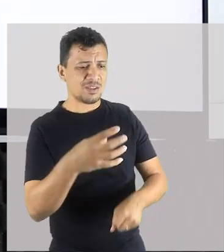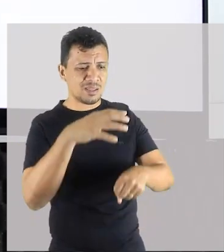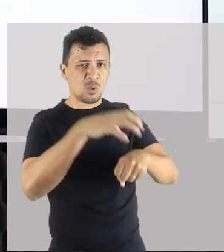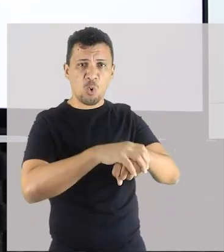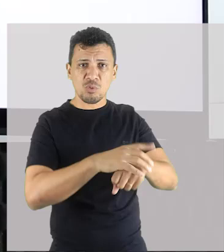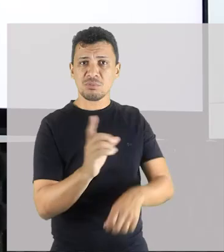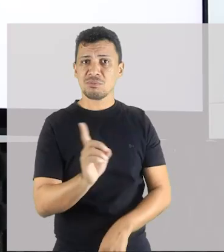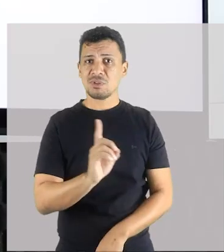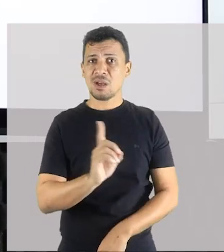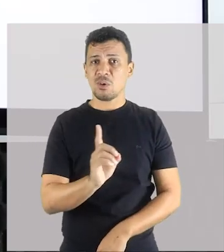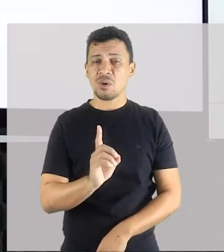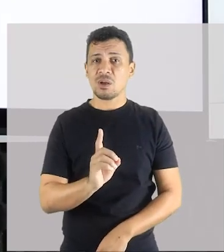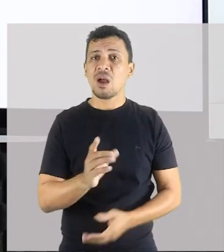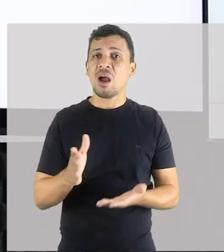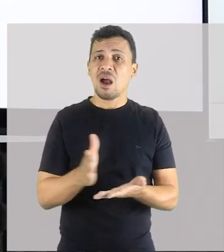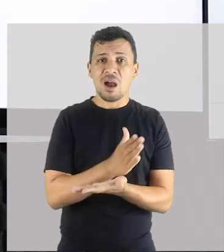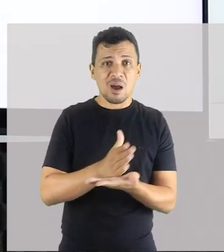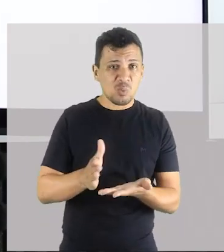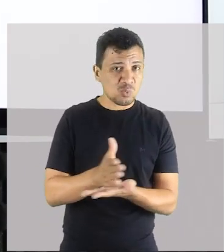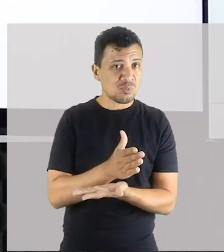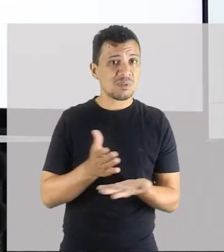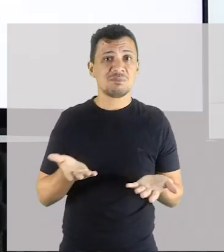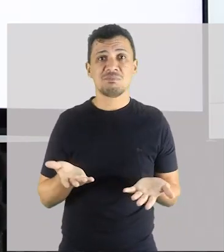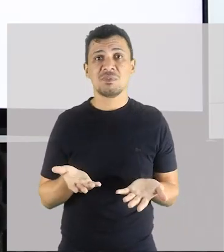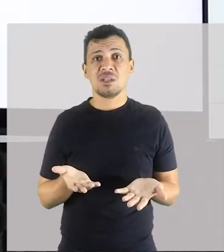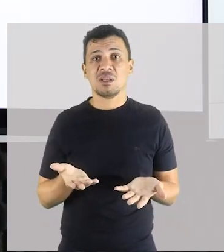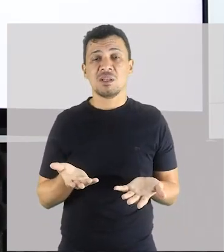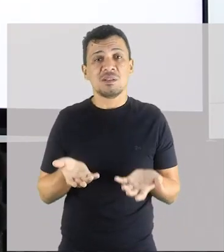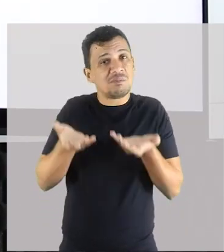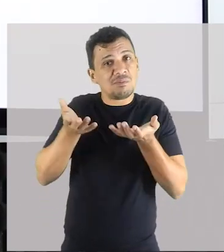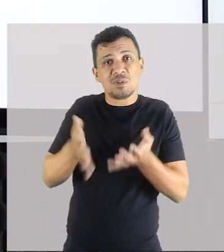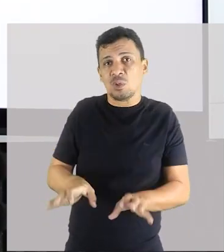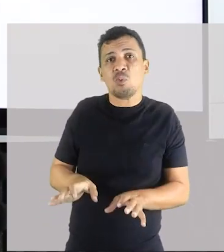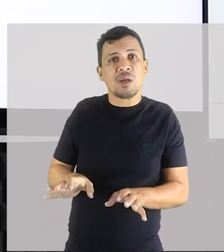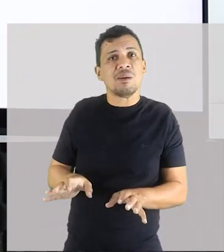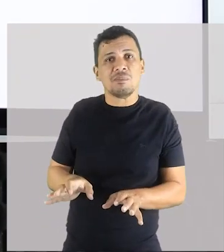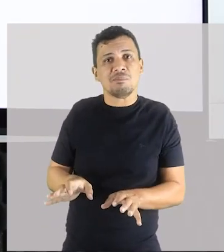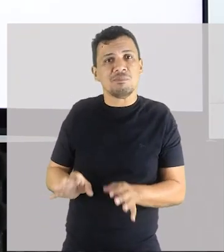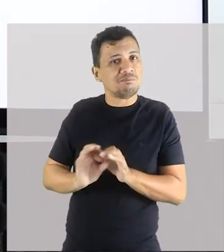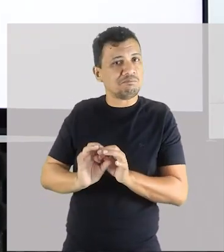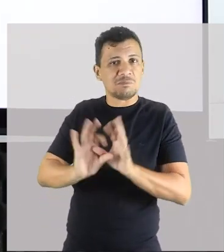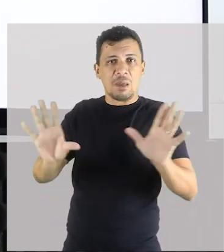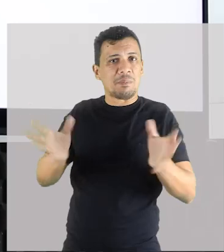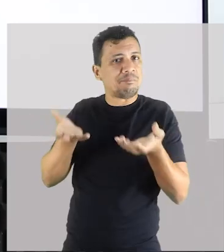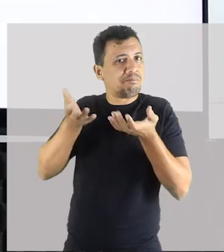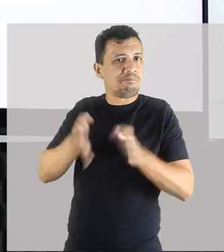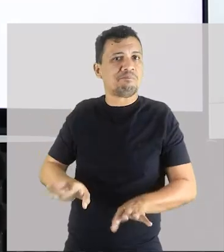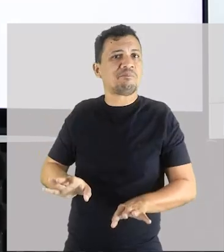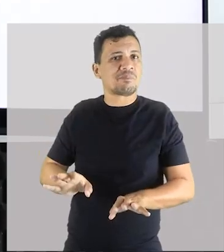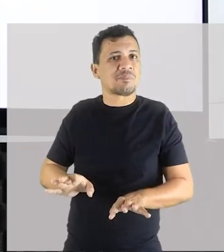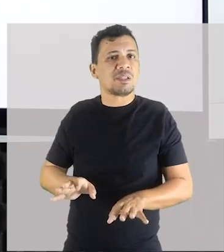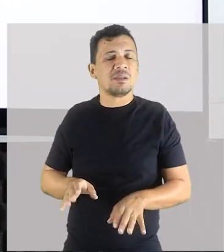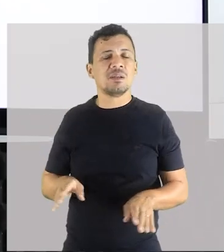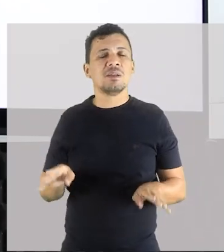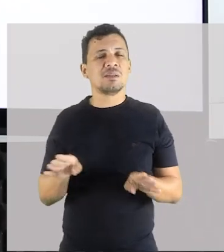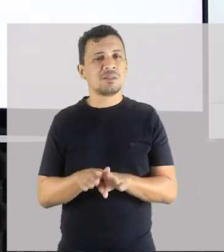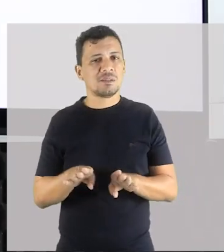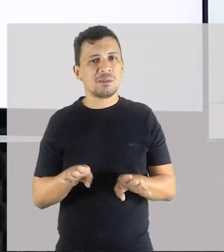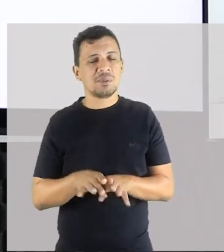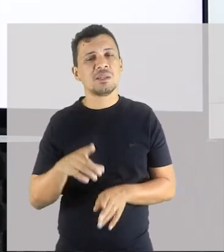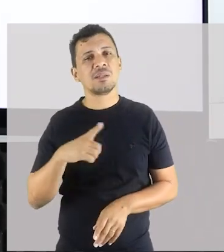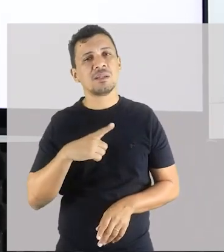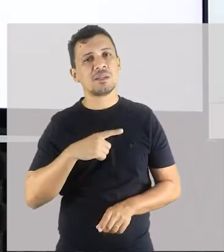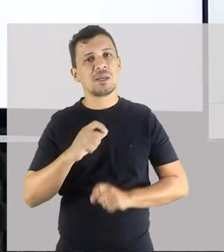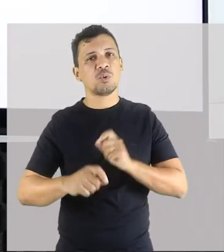de fato, não tem, claro, esse interesse de romper. Mas você tem muito bem encaminhado